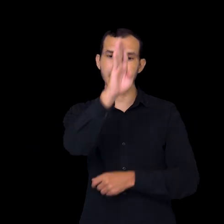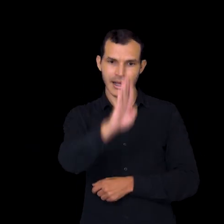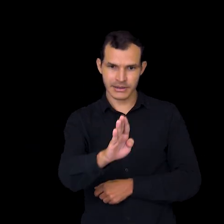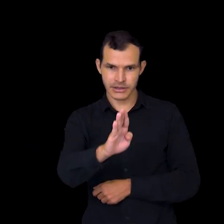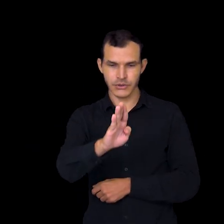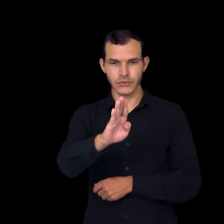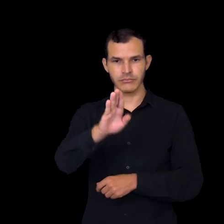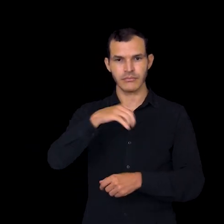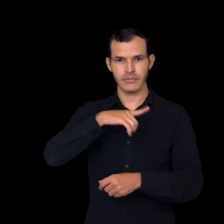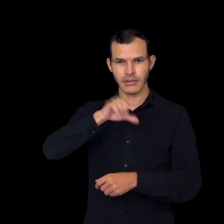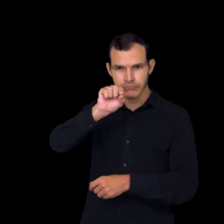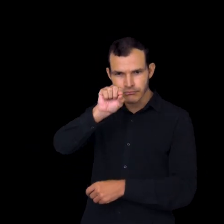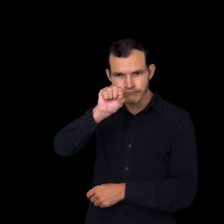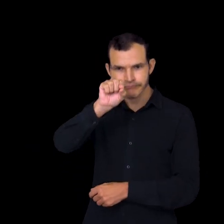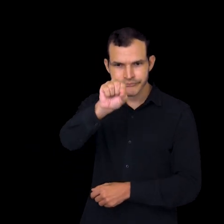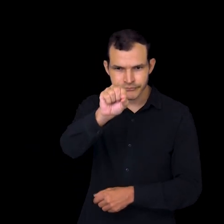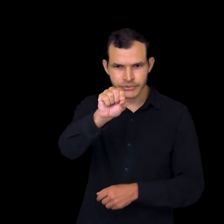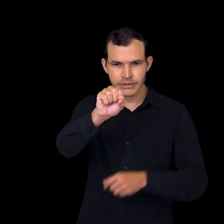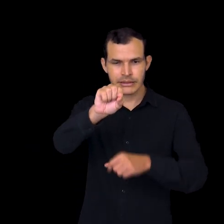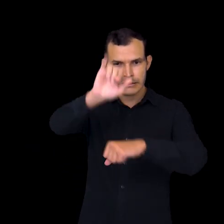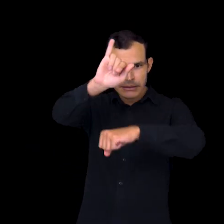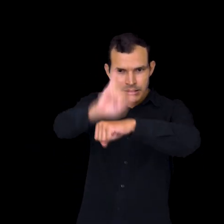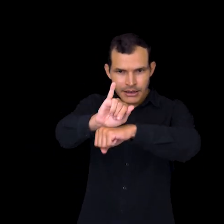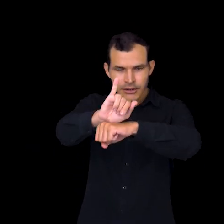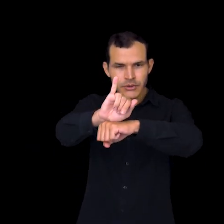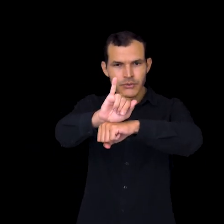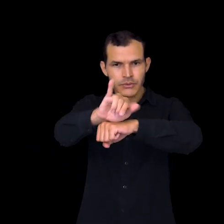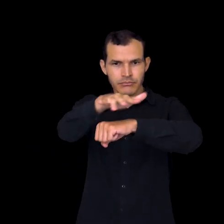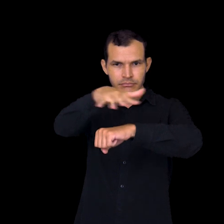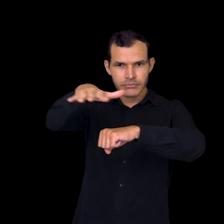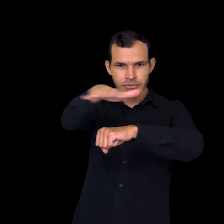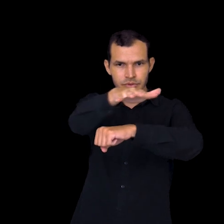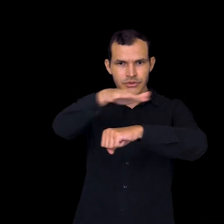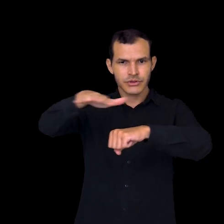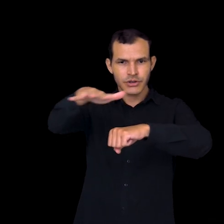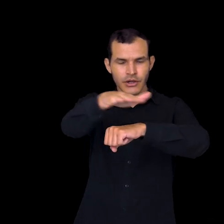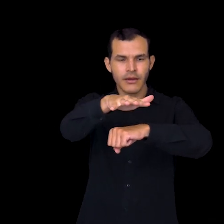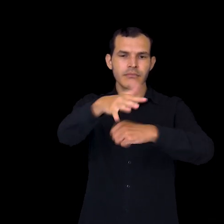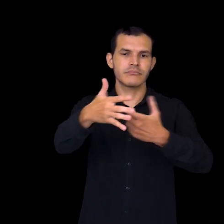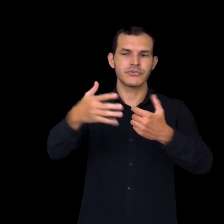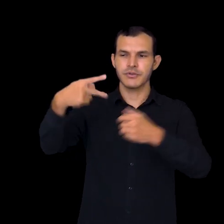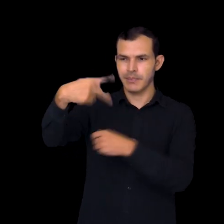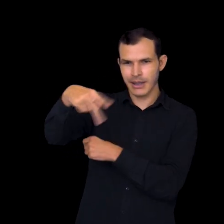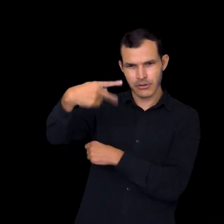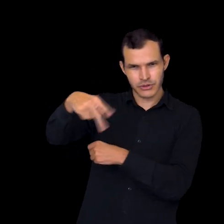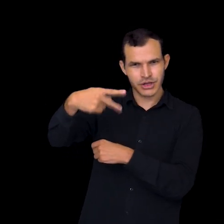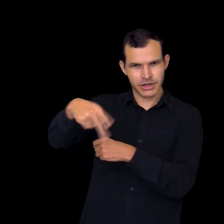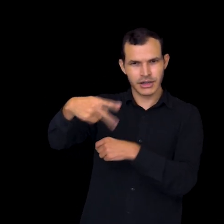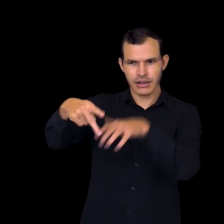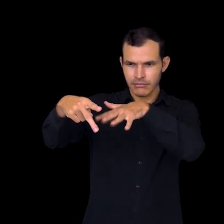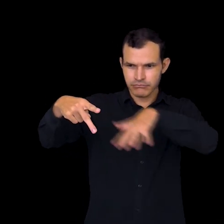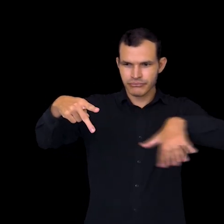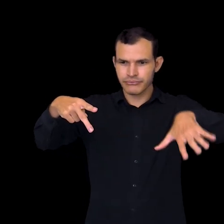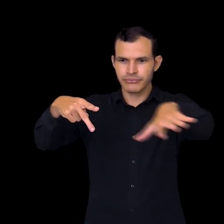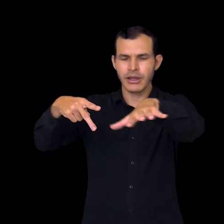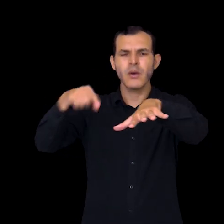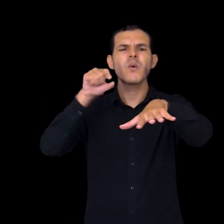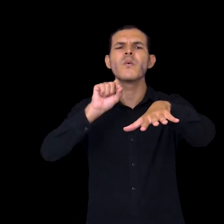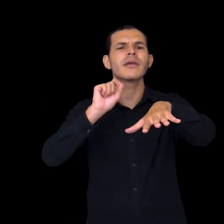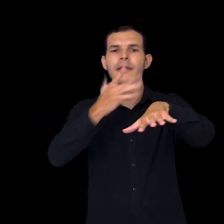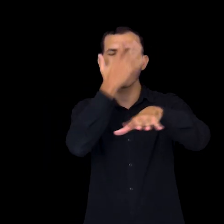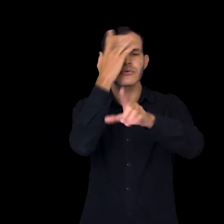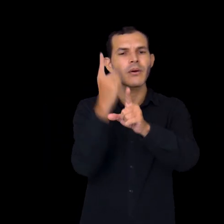Brasil Central, né, esse sertão planaltino, era uma região de encontros de povos